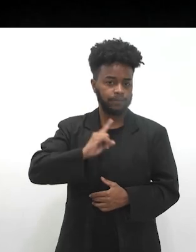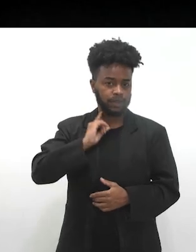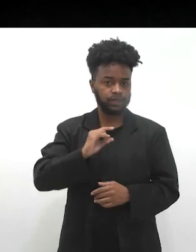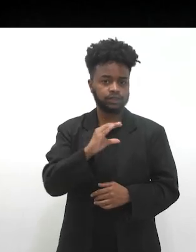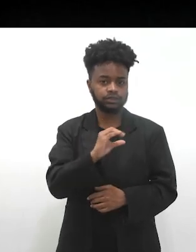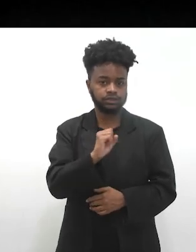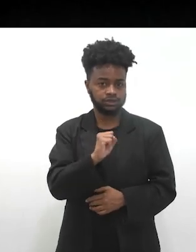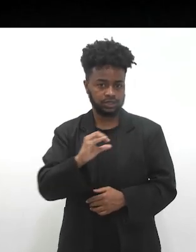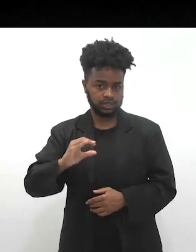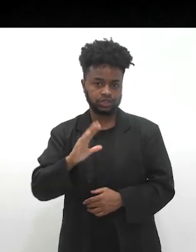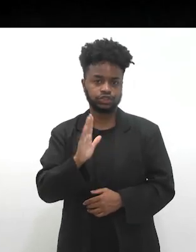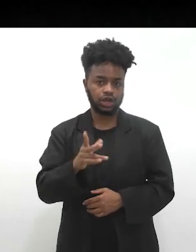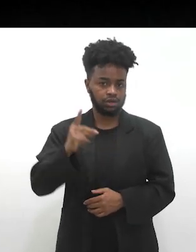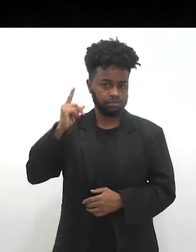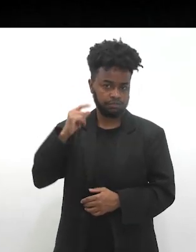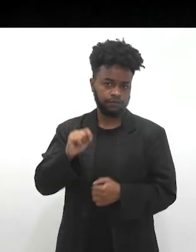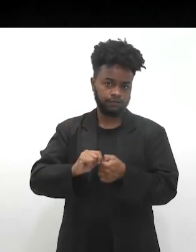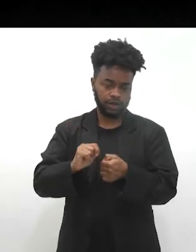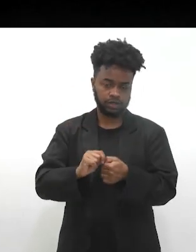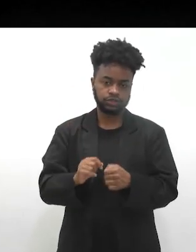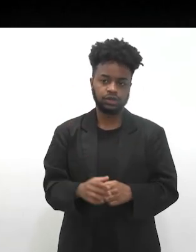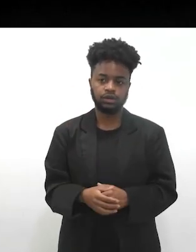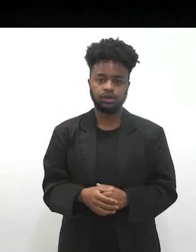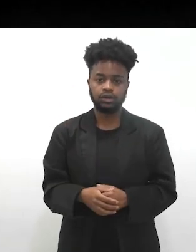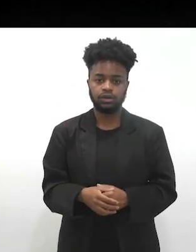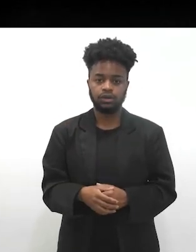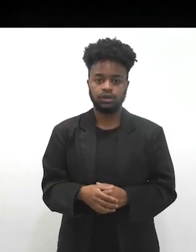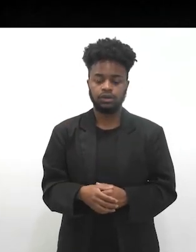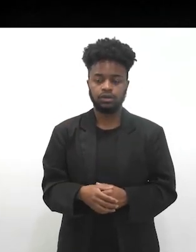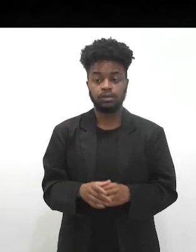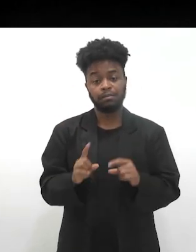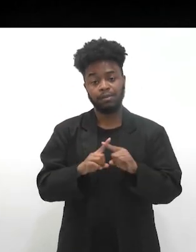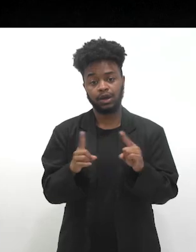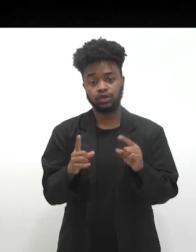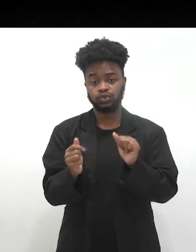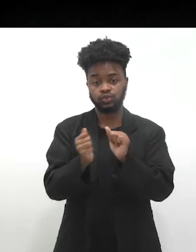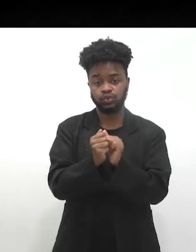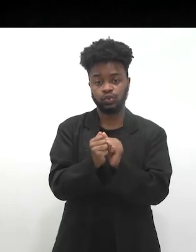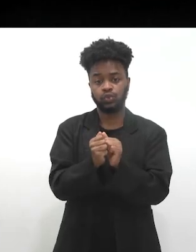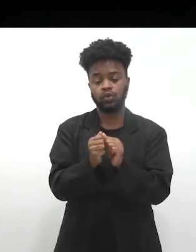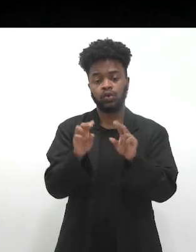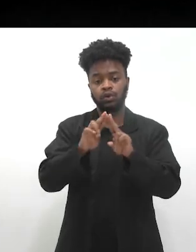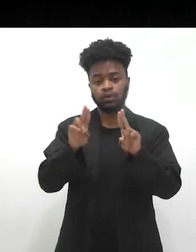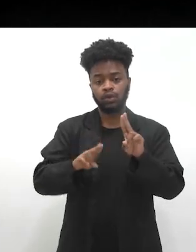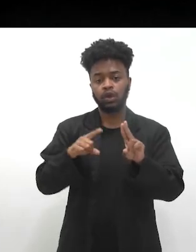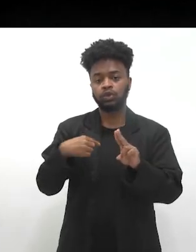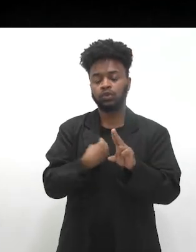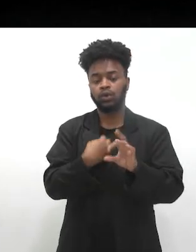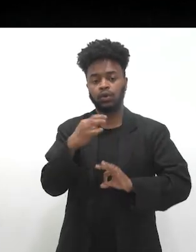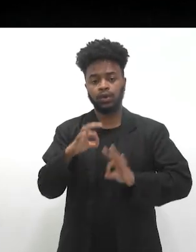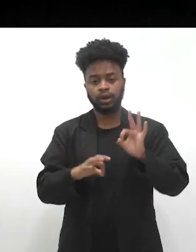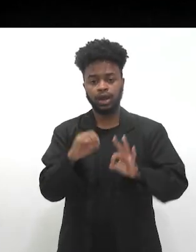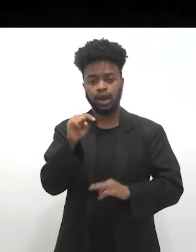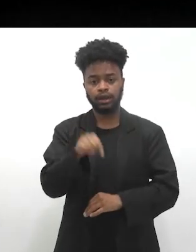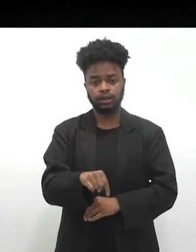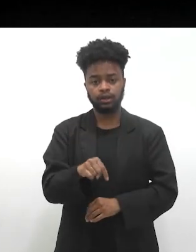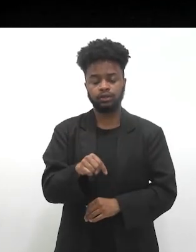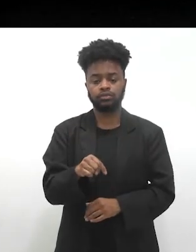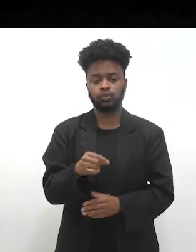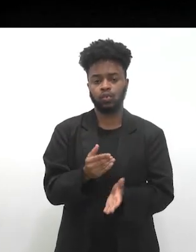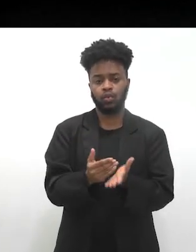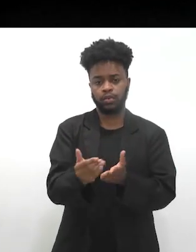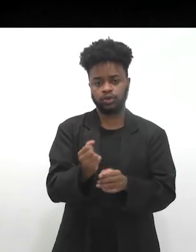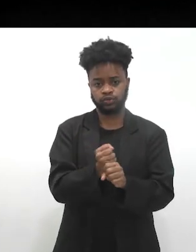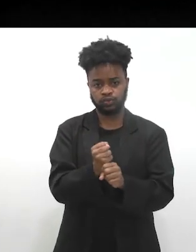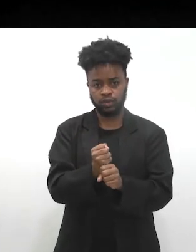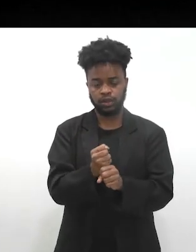Minas, acho que Santa Catarina já fazem isso. Mas, só para ter uma noção, junto com a UFRJ, nós organizamos aqui, no início